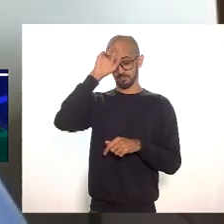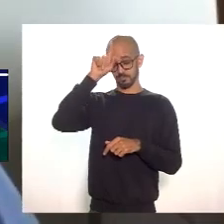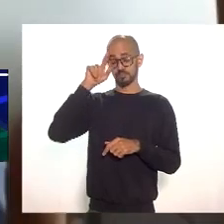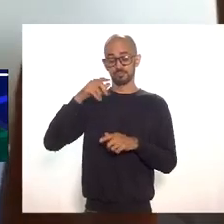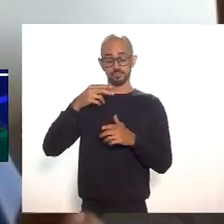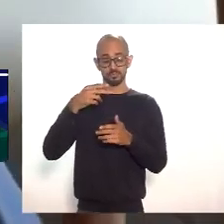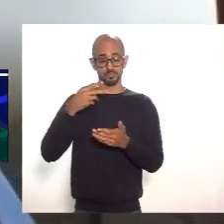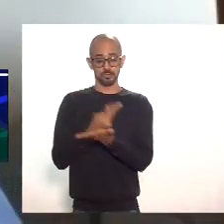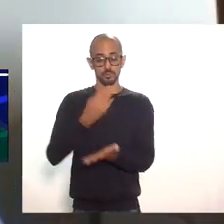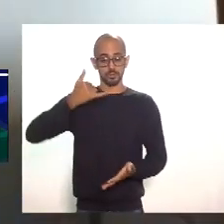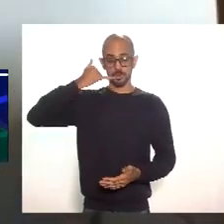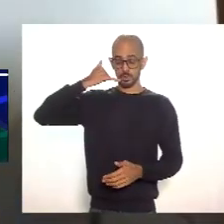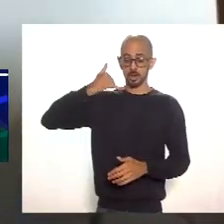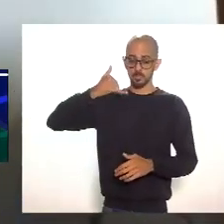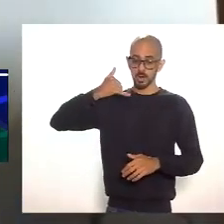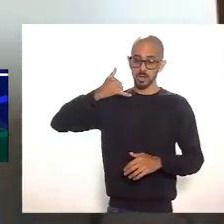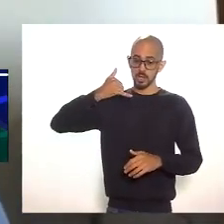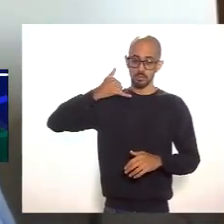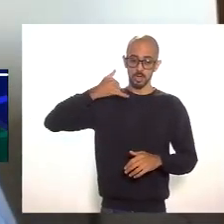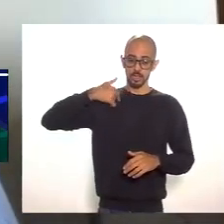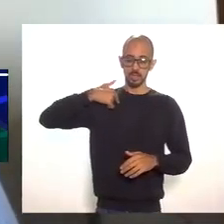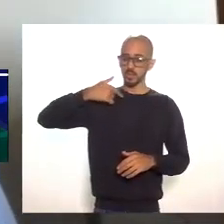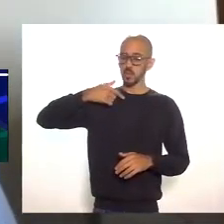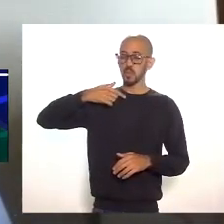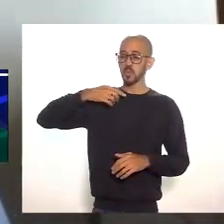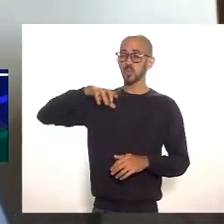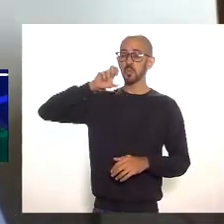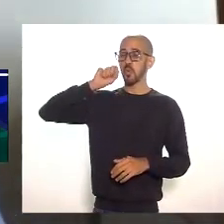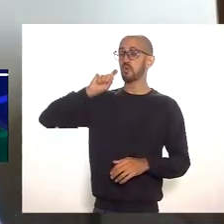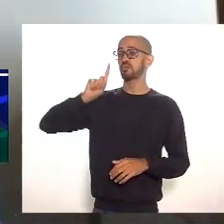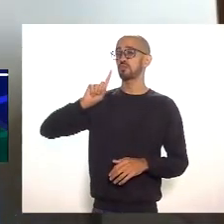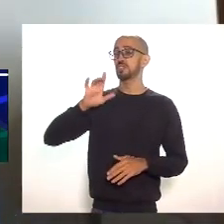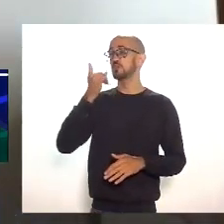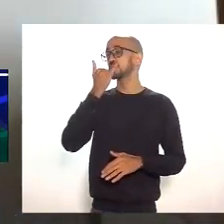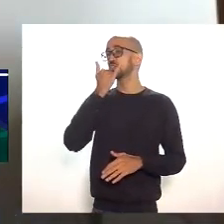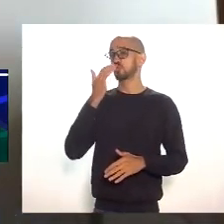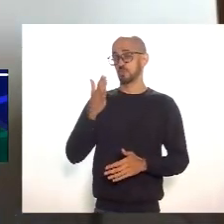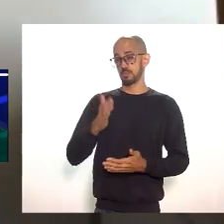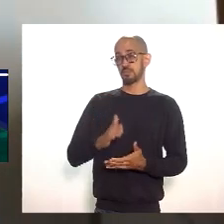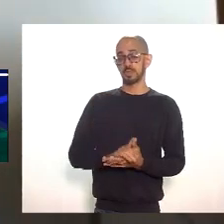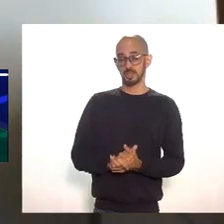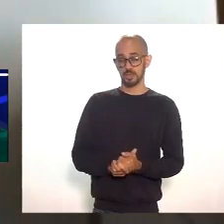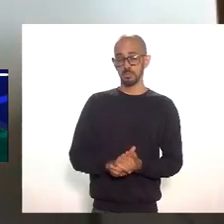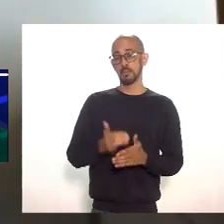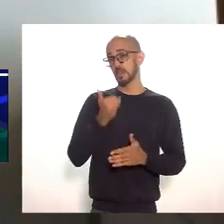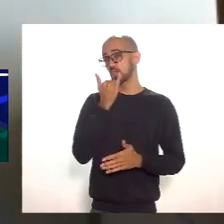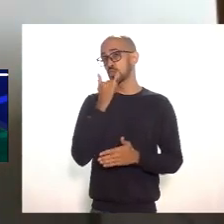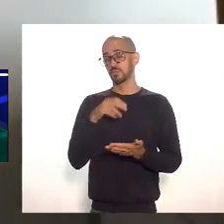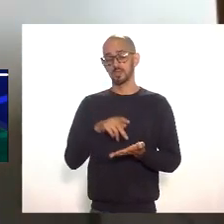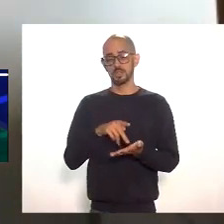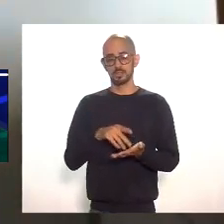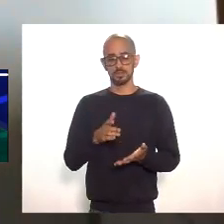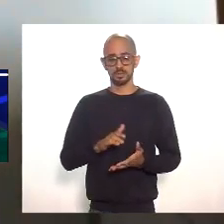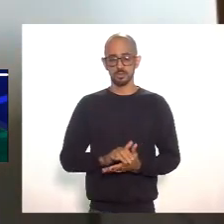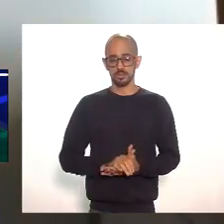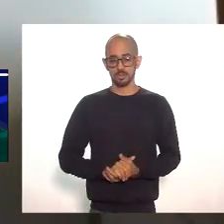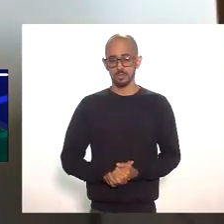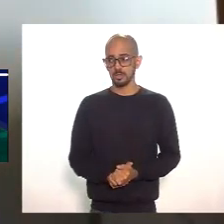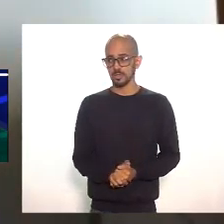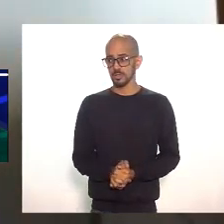telefonema e não ouvi o que Vossa Excelência falou. A senhora me perdoe.